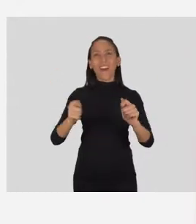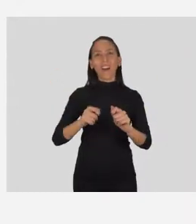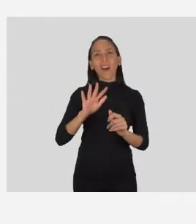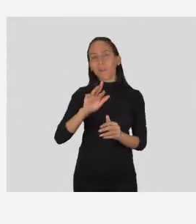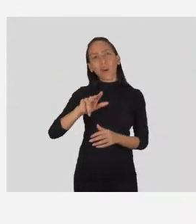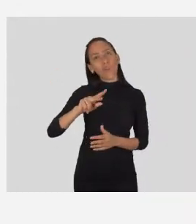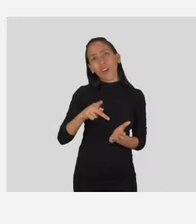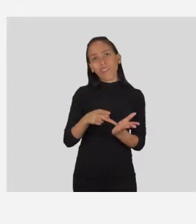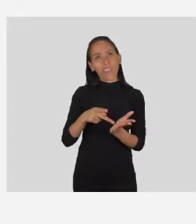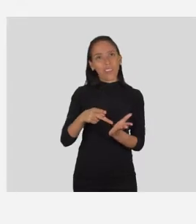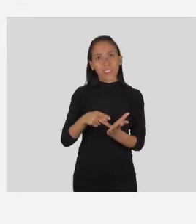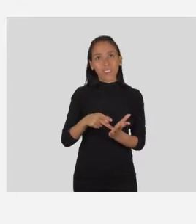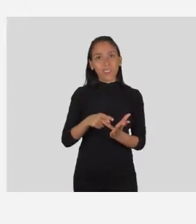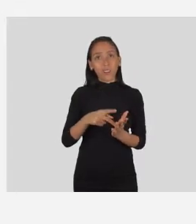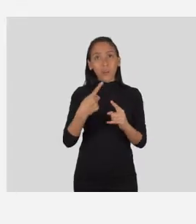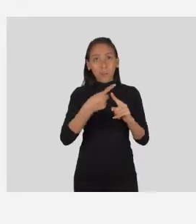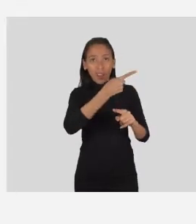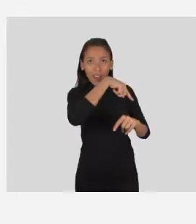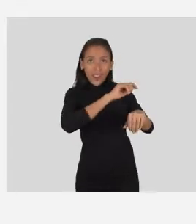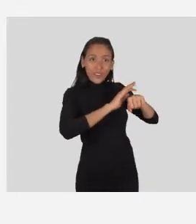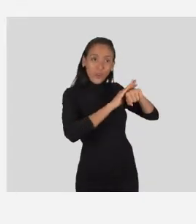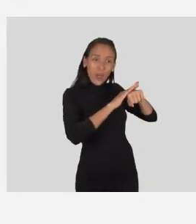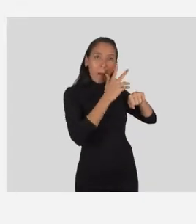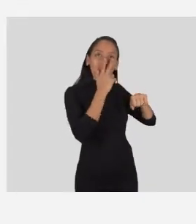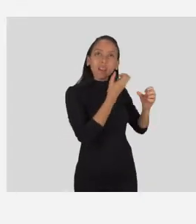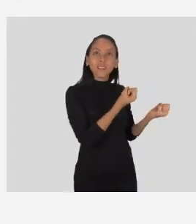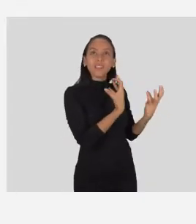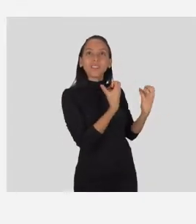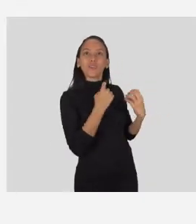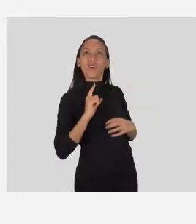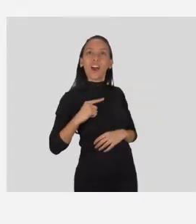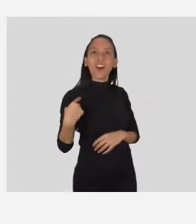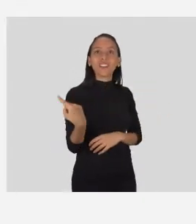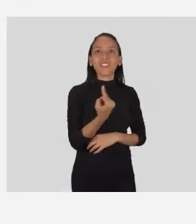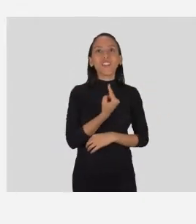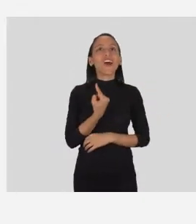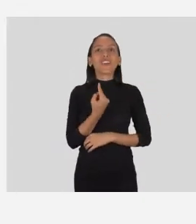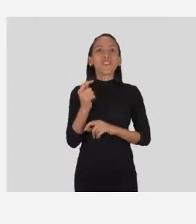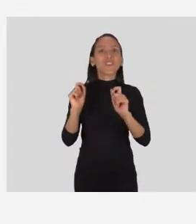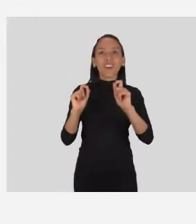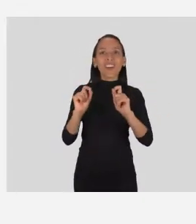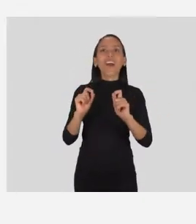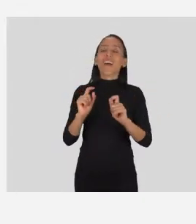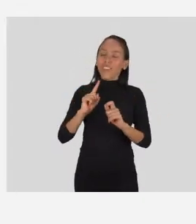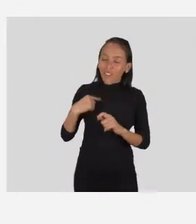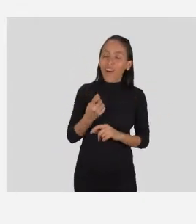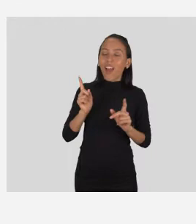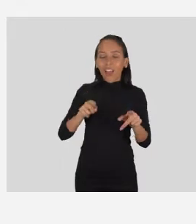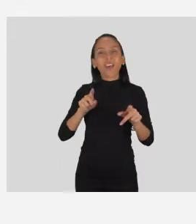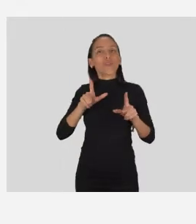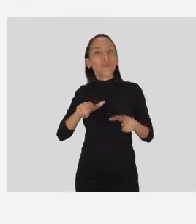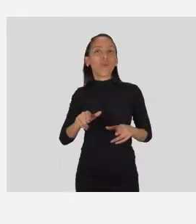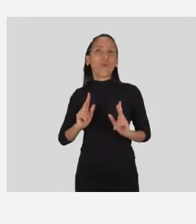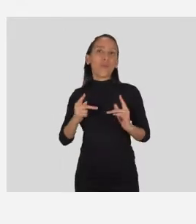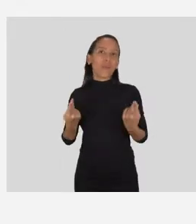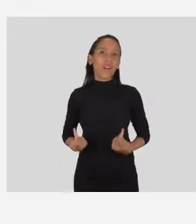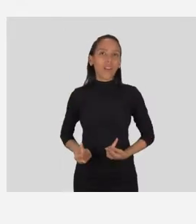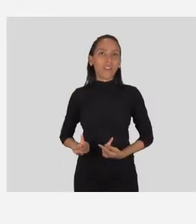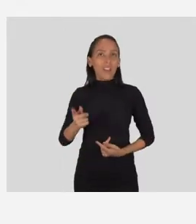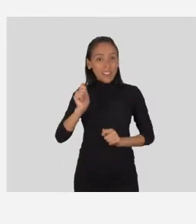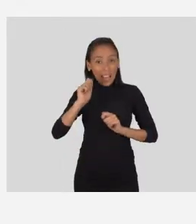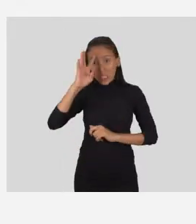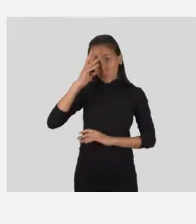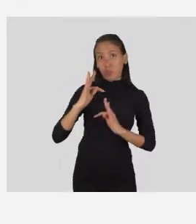é verdade. Essas doenças vêm justamente para falar que a gente também é ser humano, que a gente não